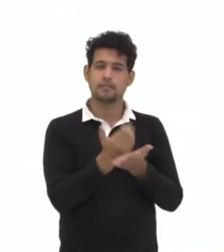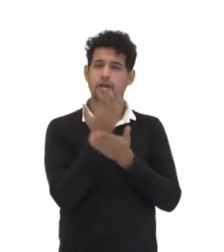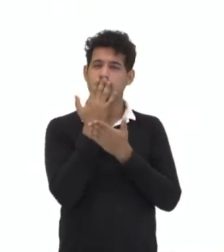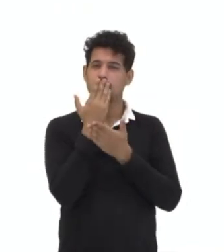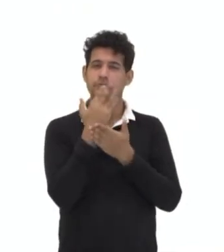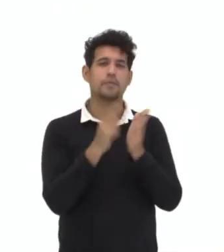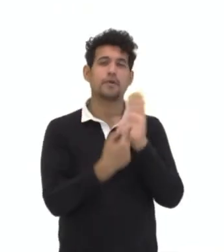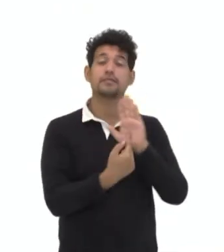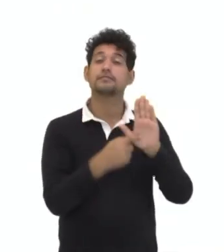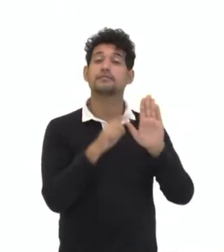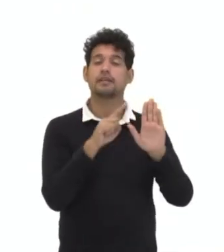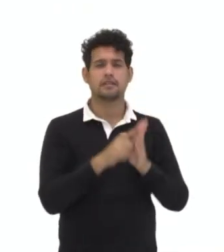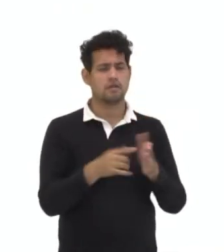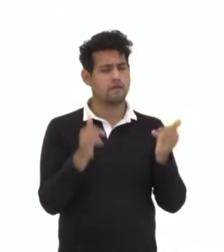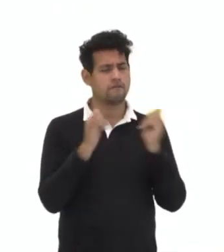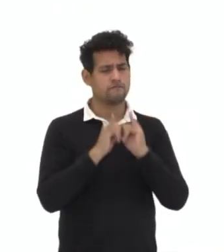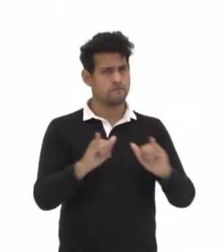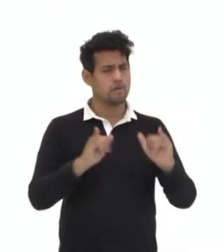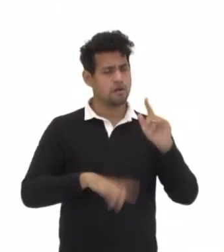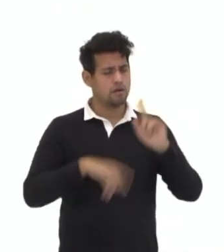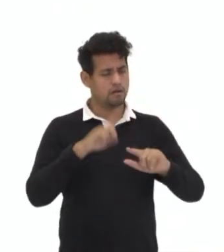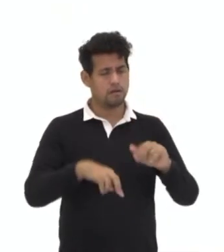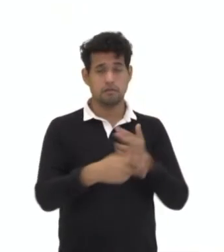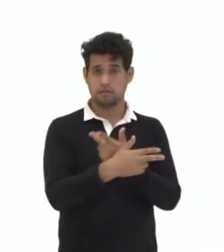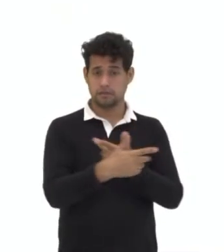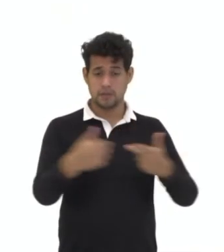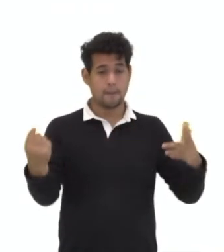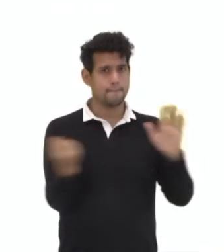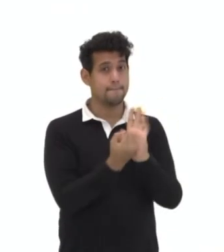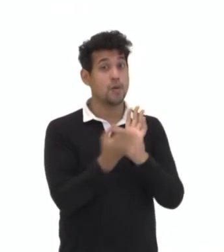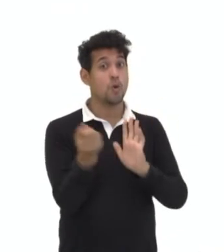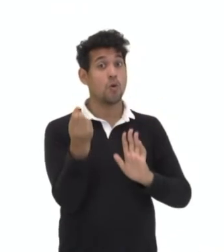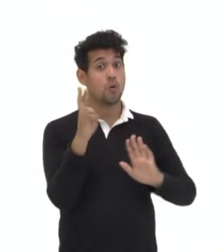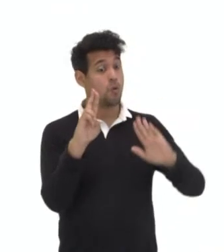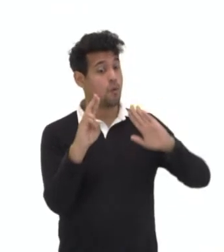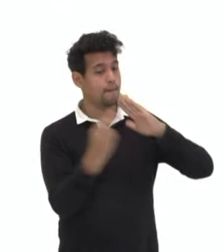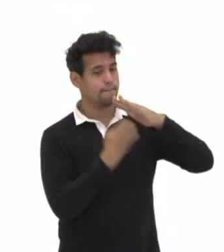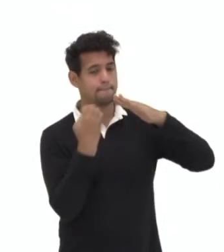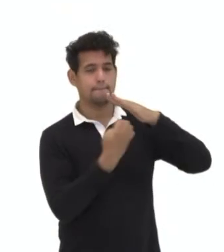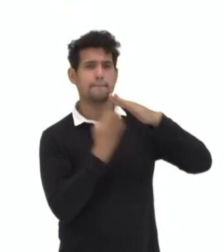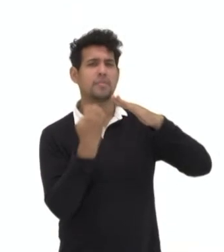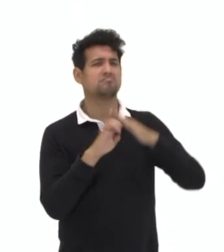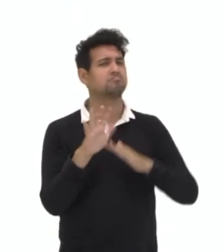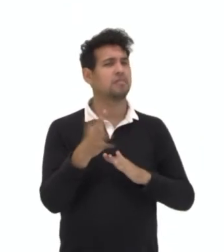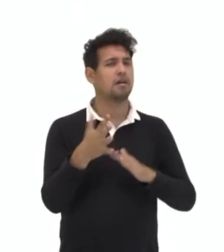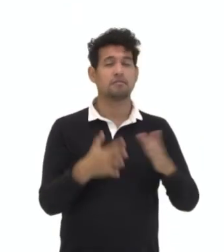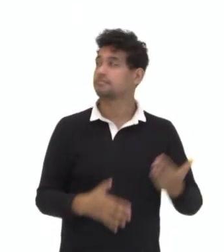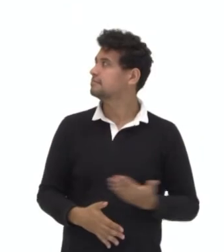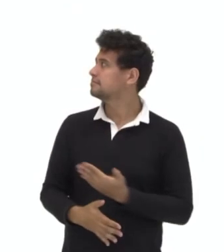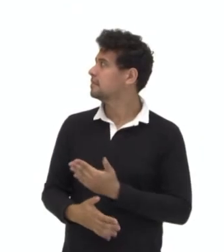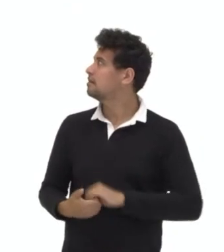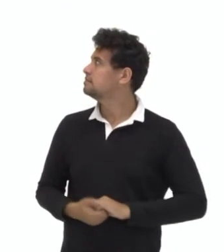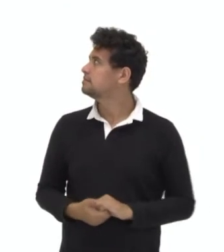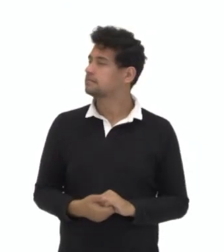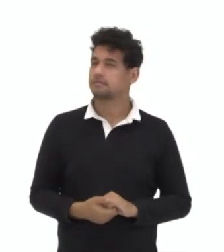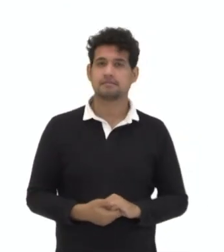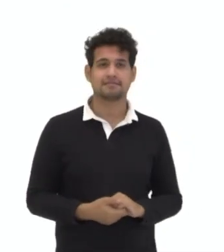destacam dados ao produto, marcam empresa. Então, mais ou menos aqui, tá ok?